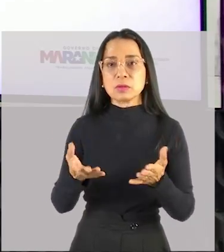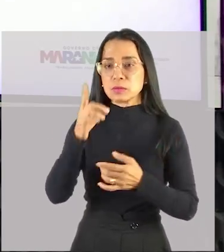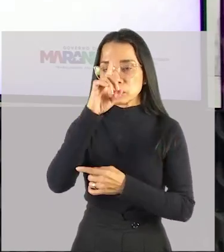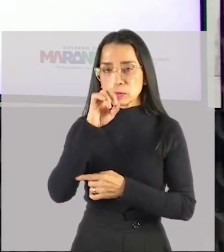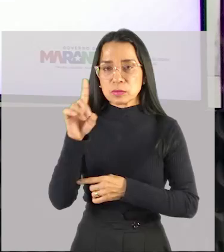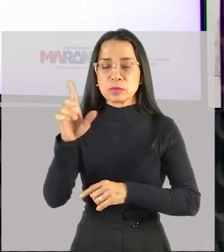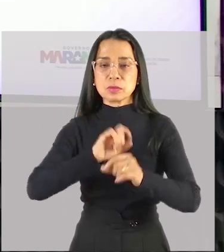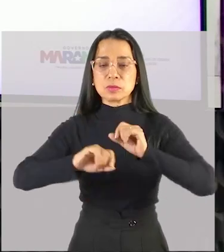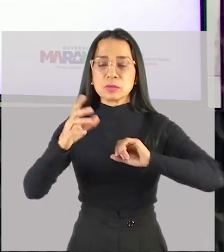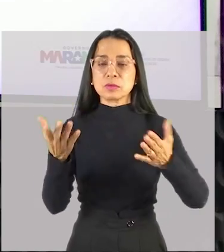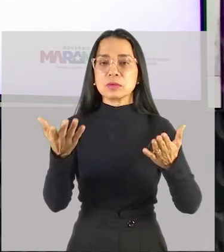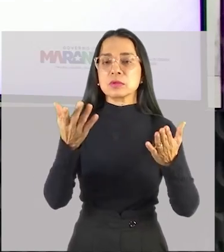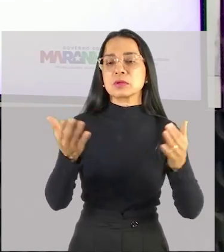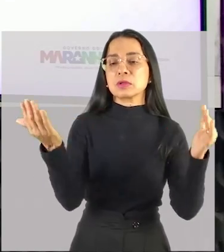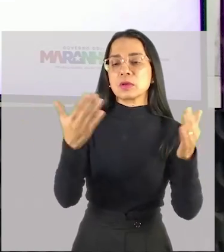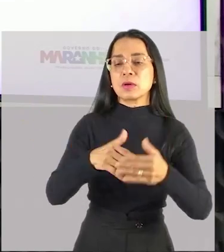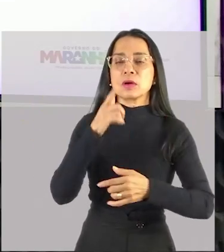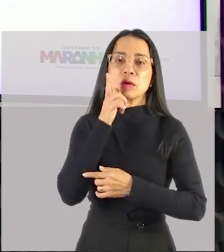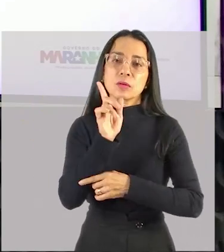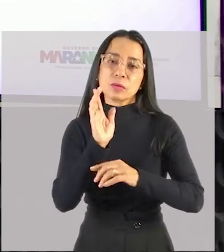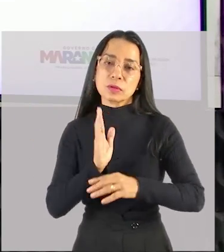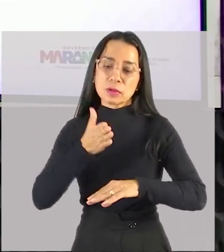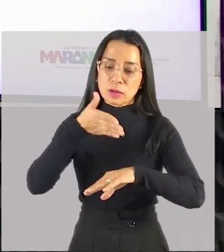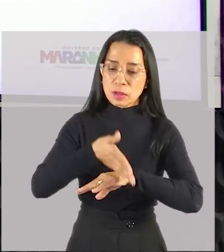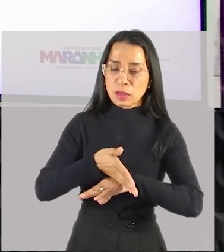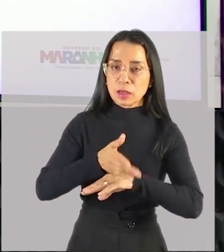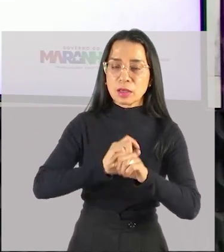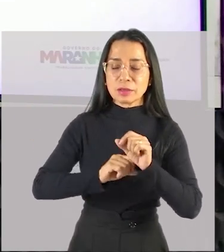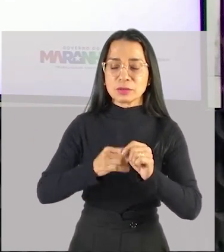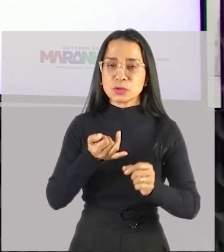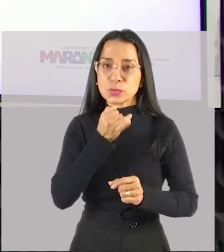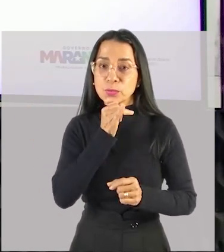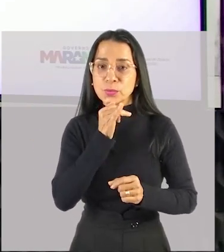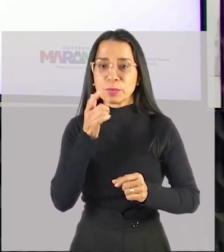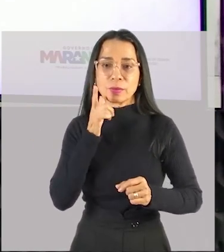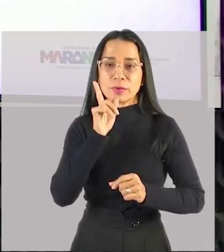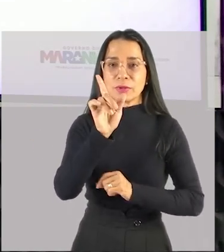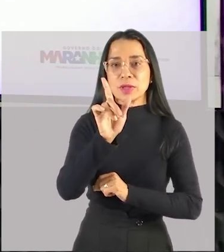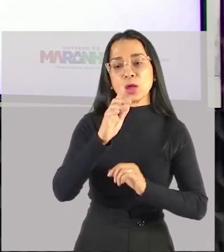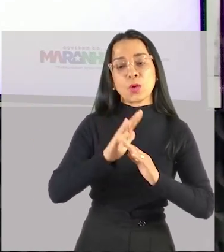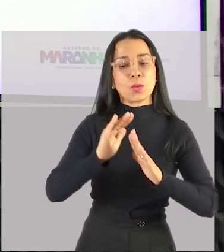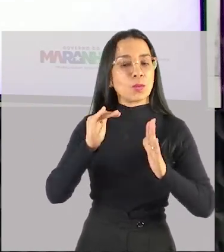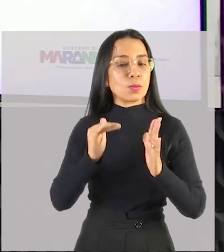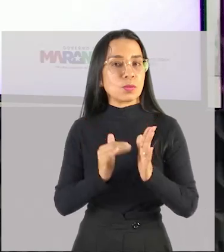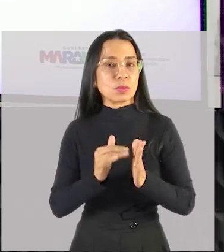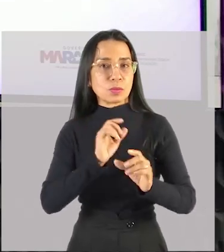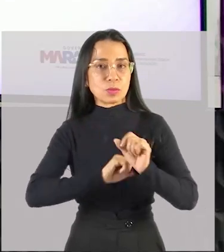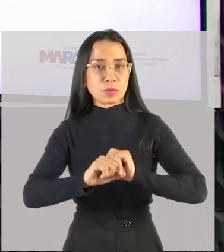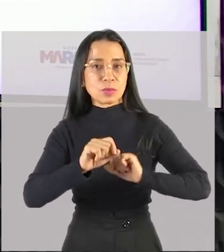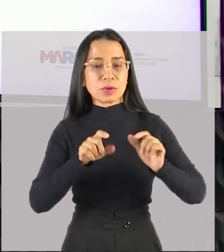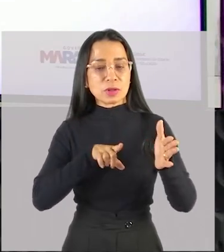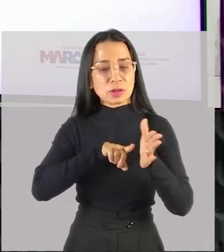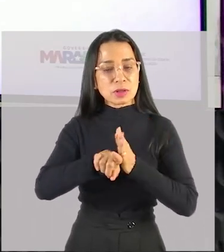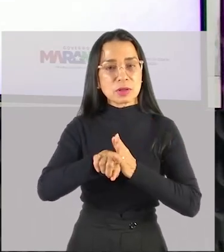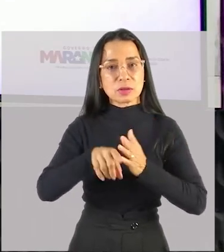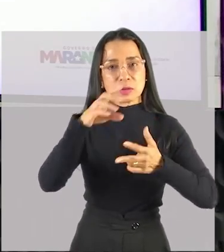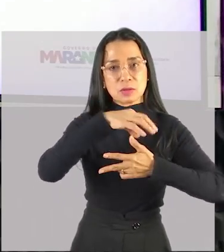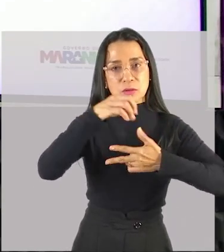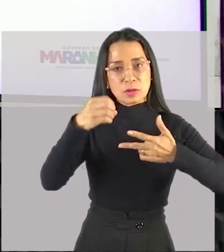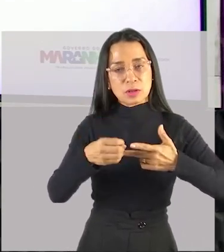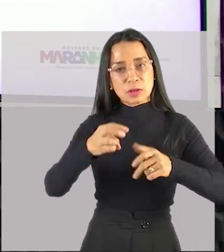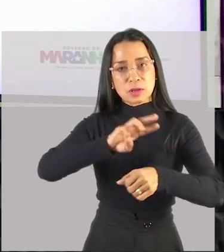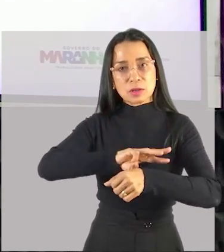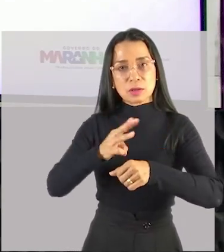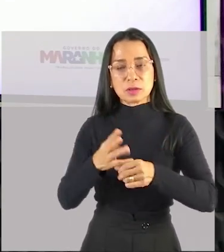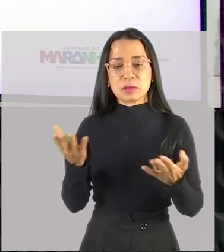prova e consiga acertar todas as questões do Enem e da UEMA, beleza? Então, nós terminamos a última aula